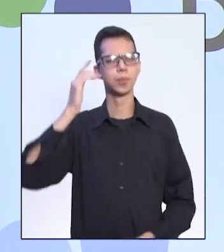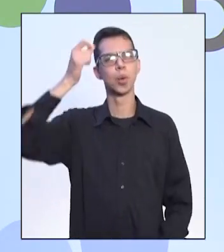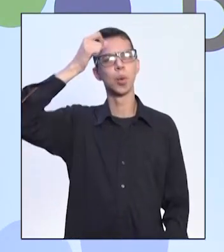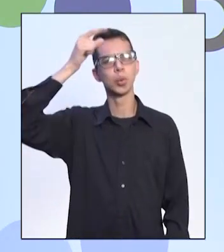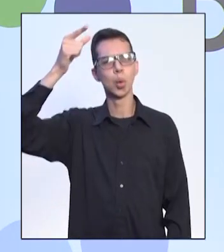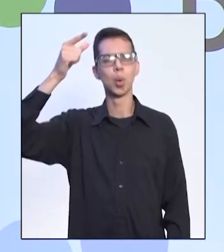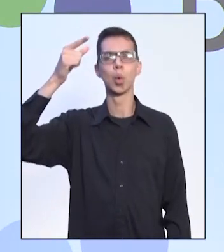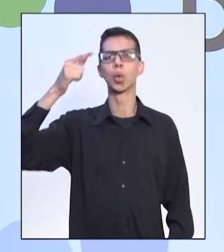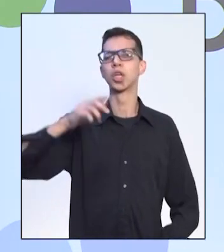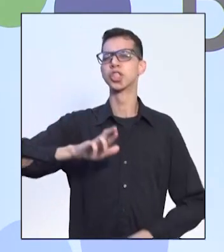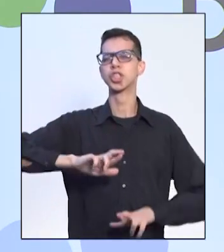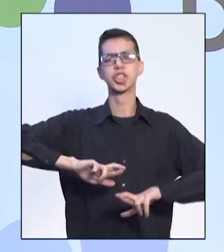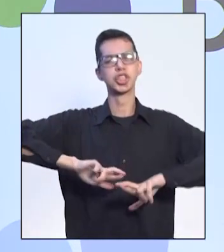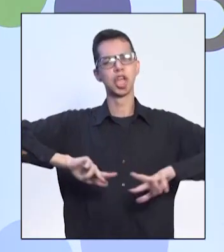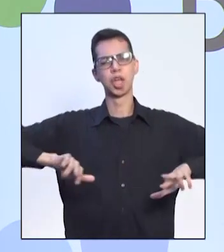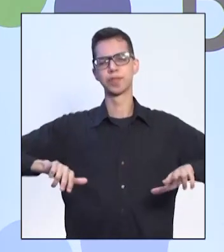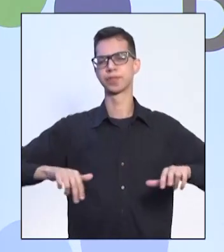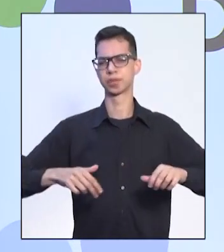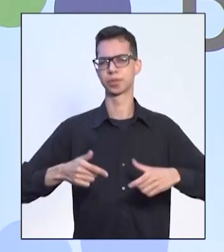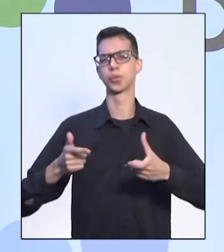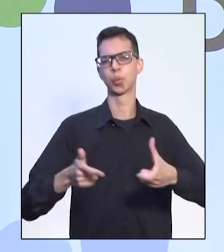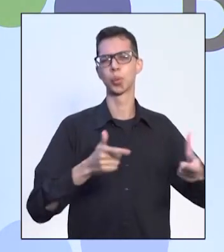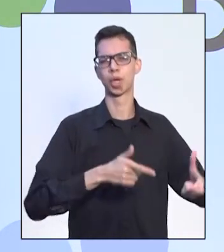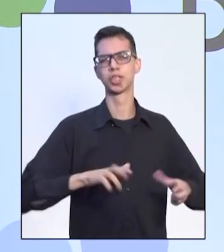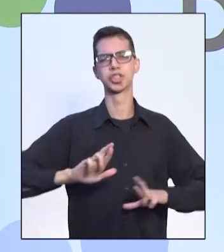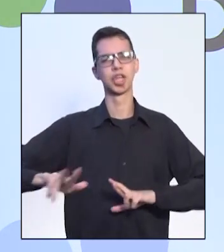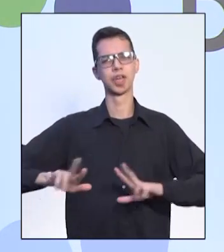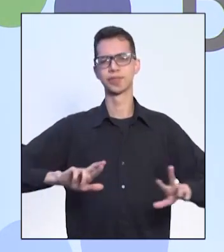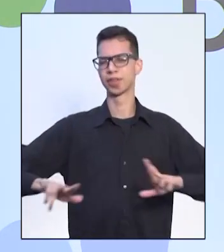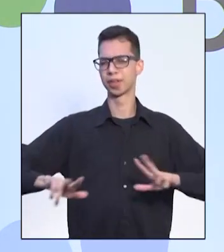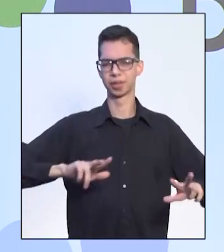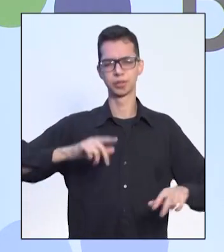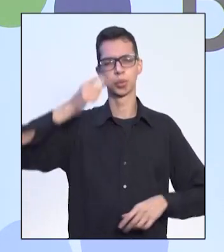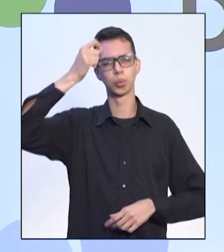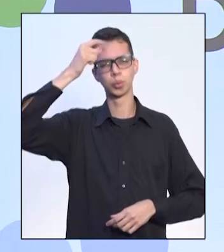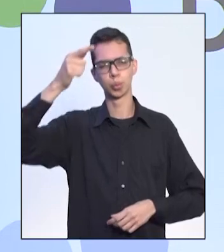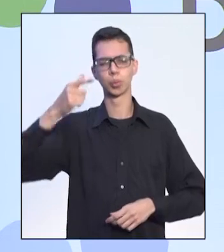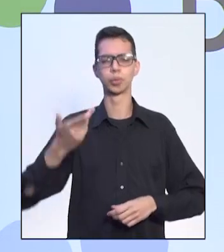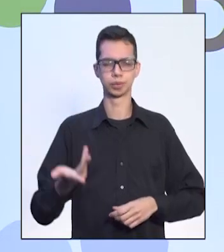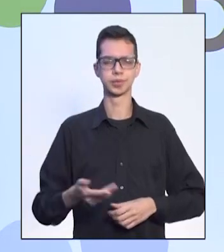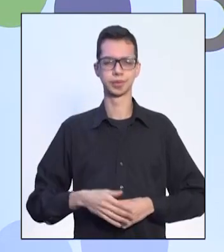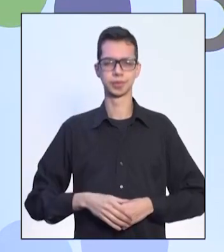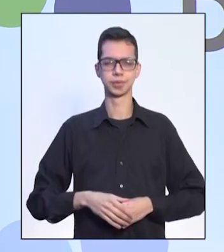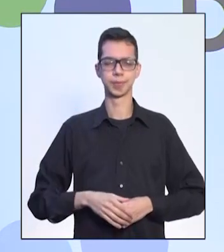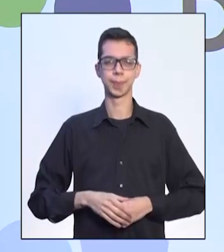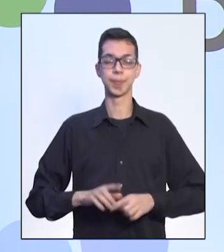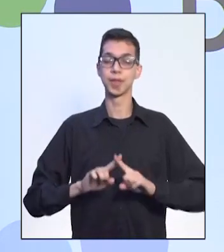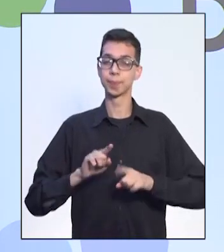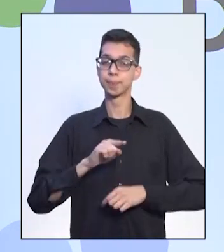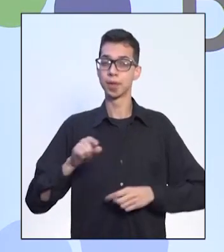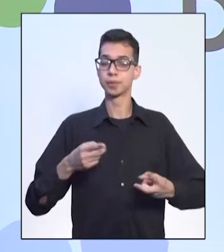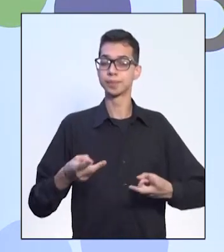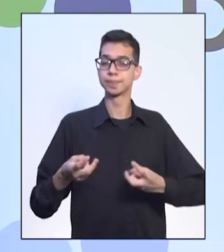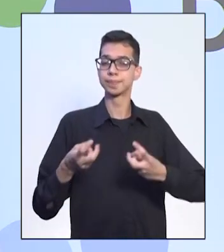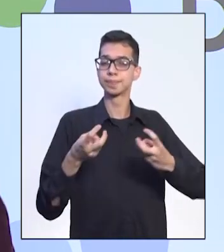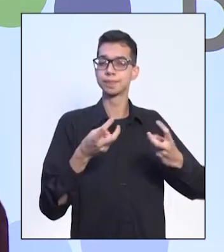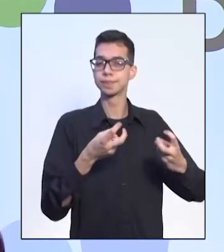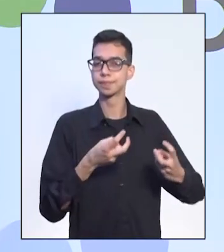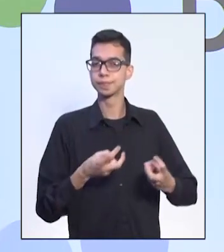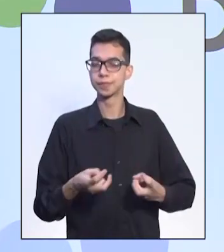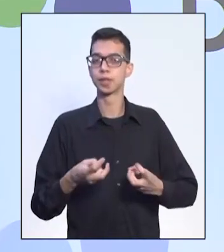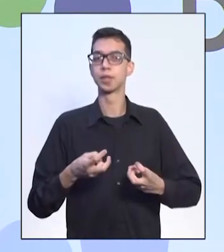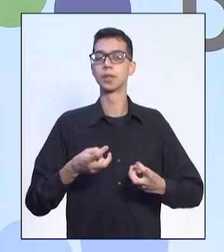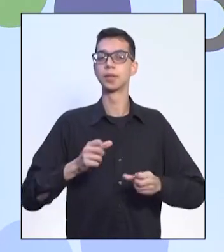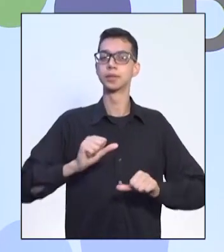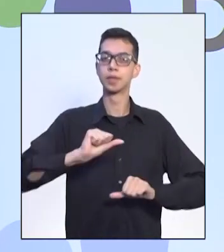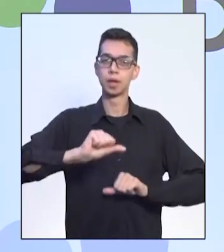que essas culturas muitas vezes entram em conflito na nossa percepção, né? Justamente por conta dessas transformações que a gente pode